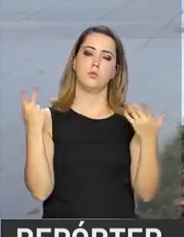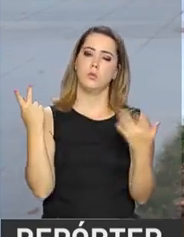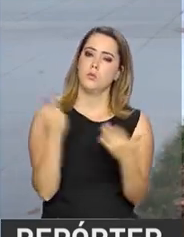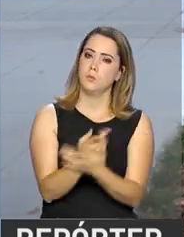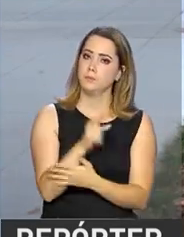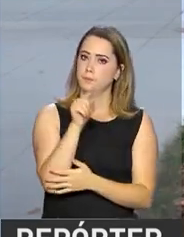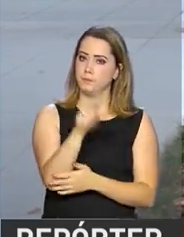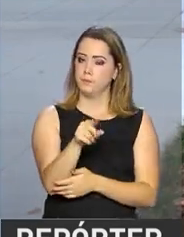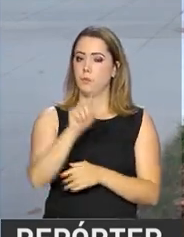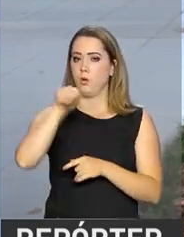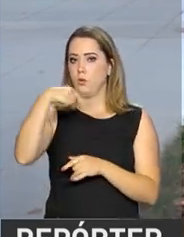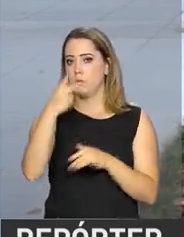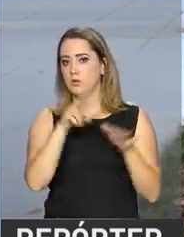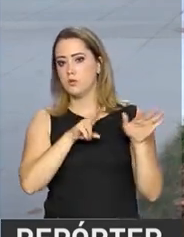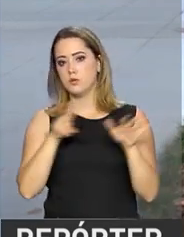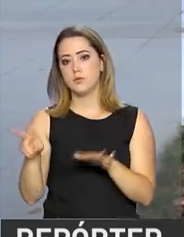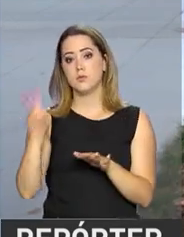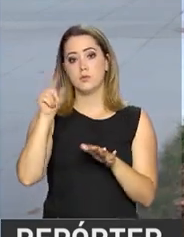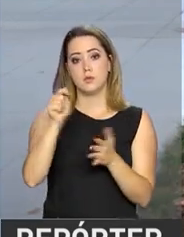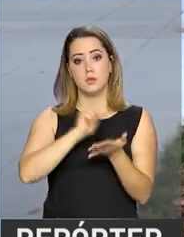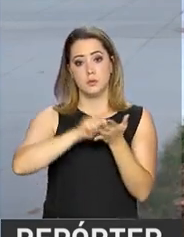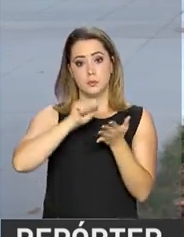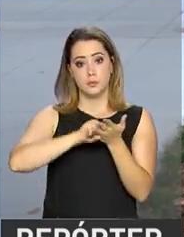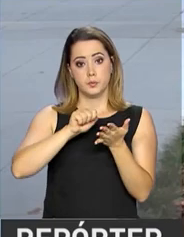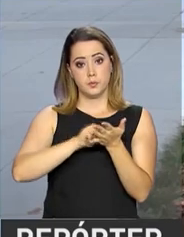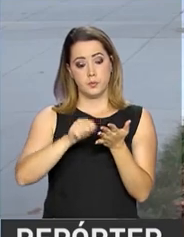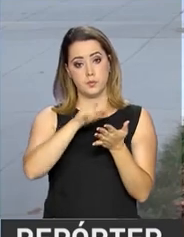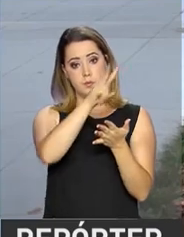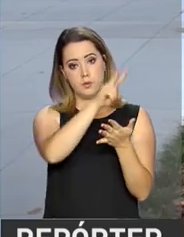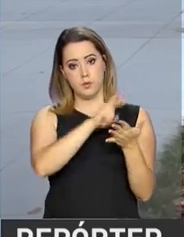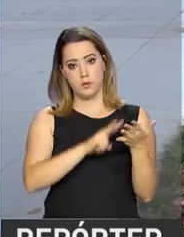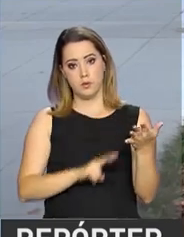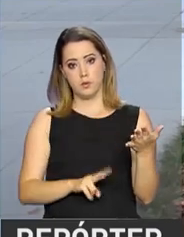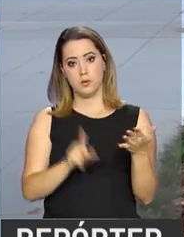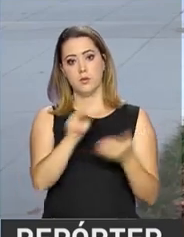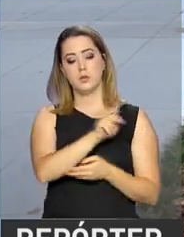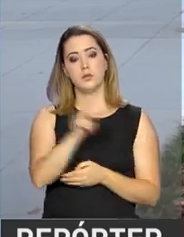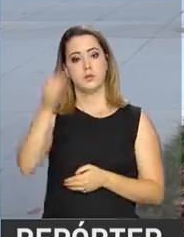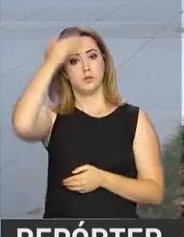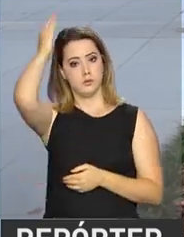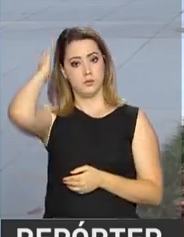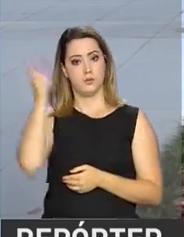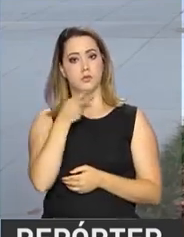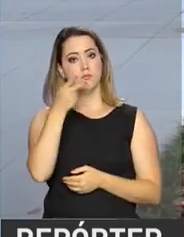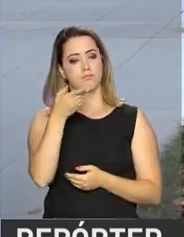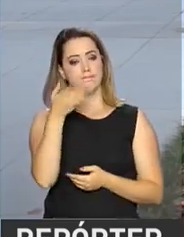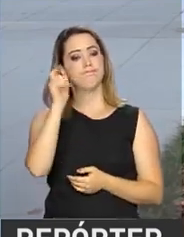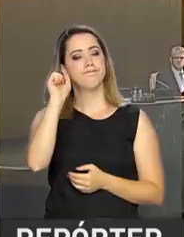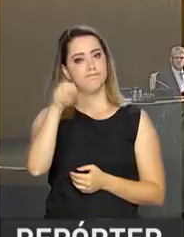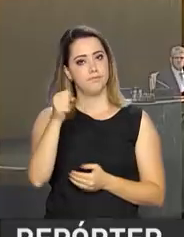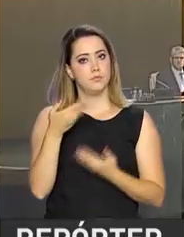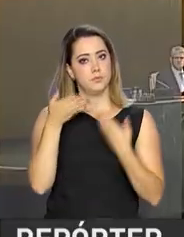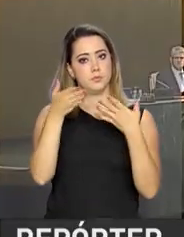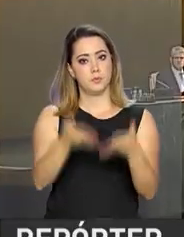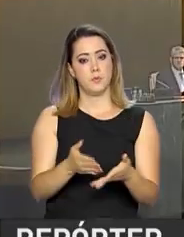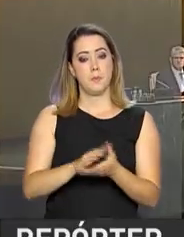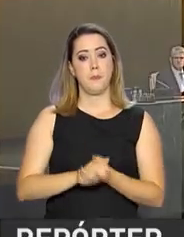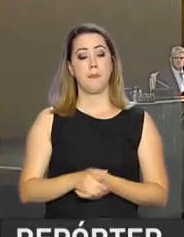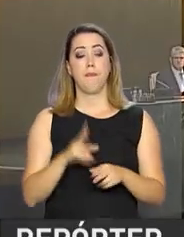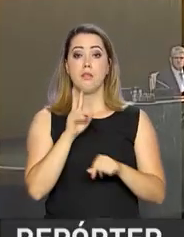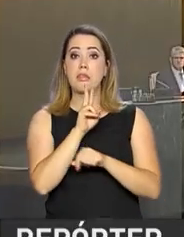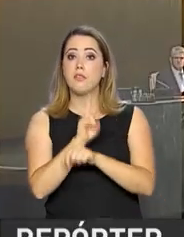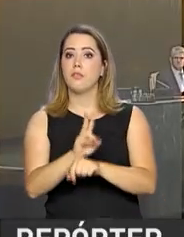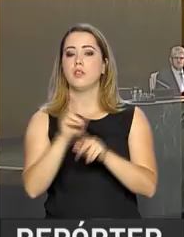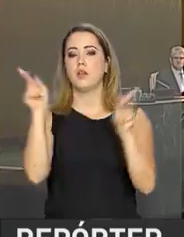da semana que vem será a assinatura desse texto da qual o presidente michel temer deve participar além de defender a